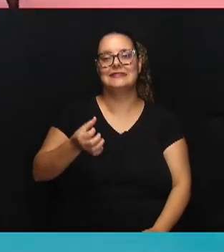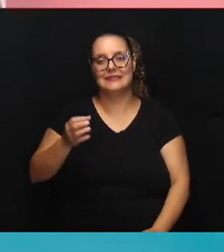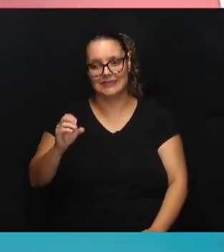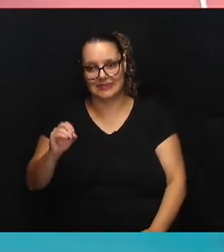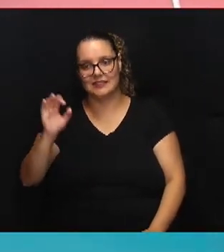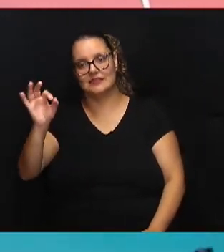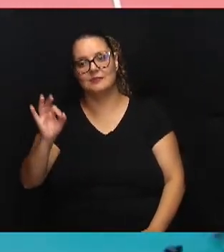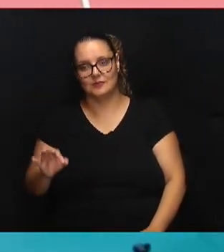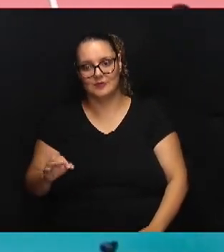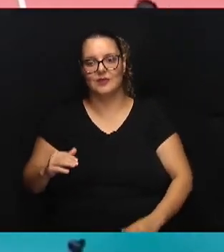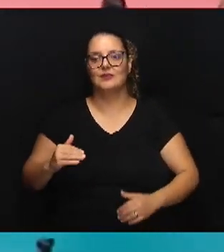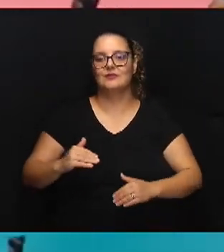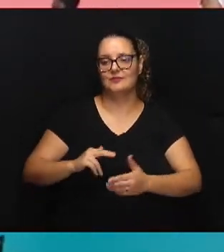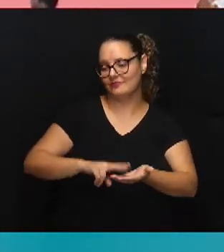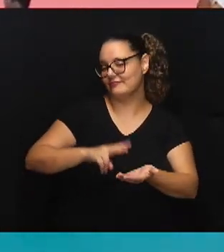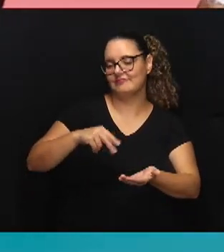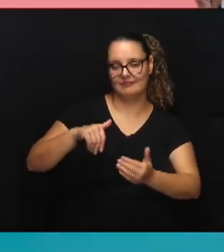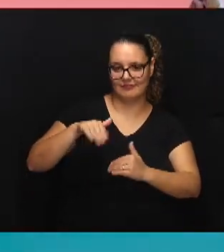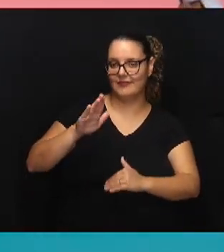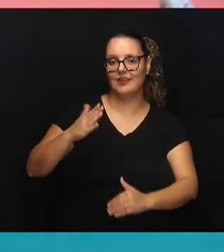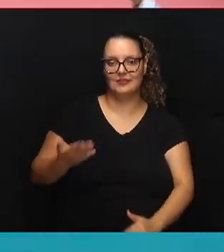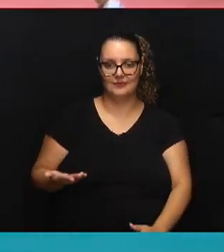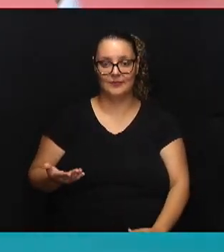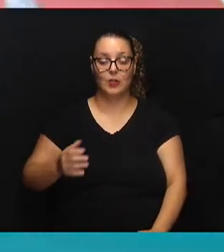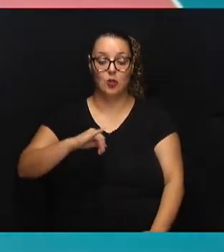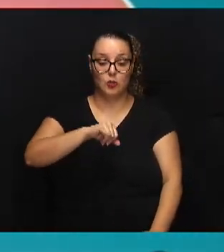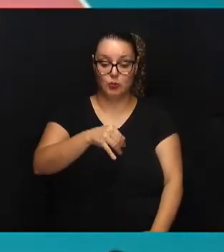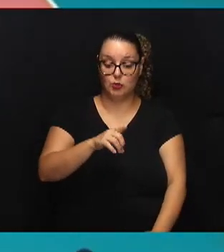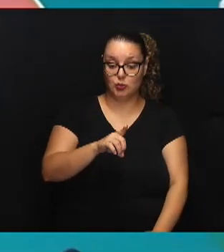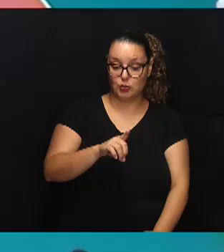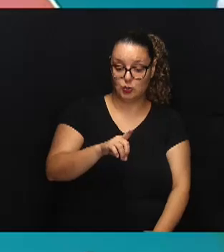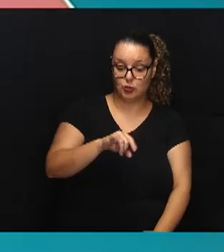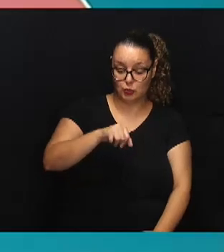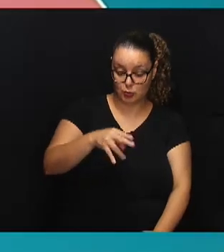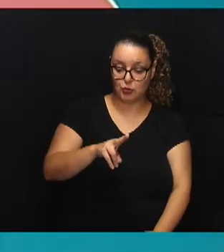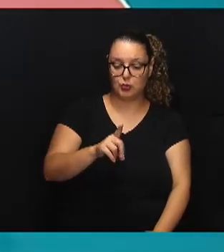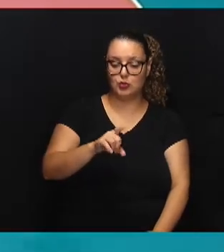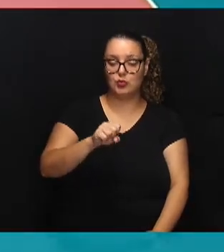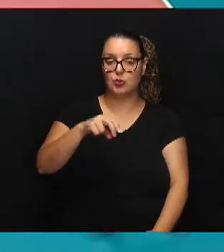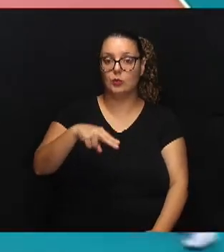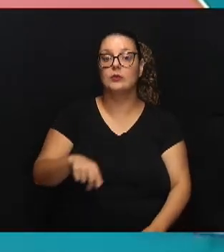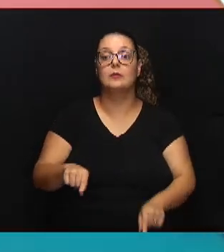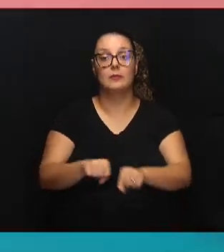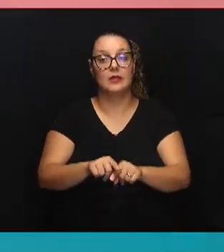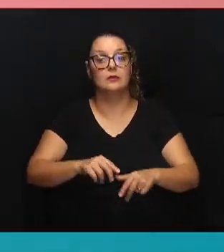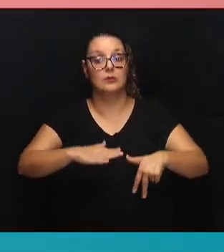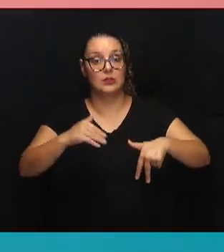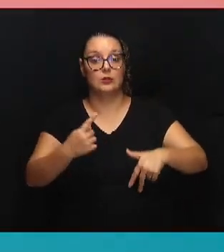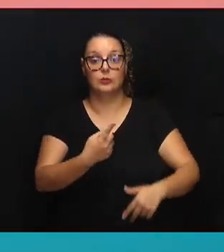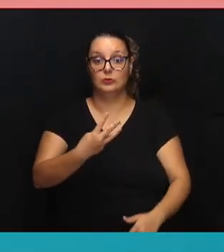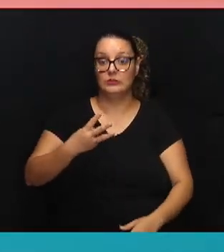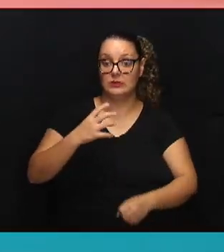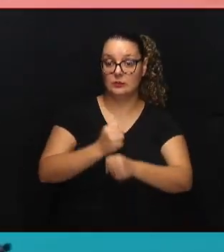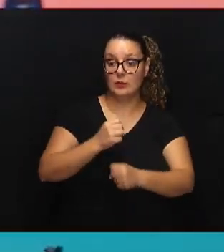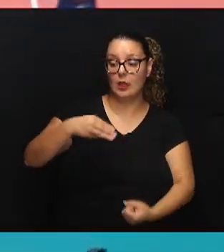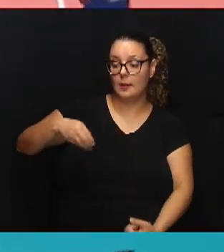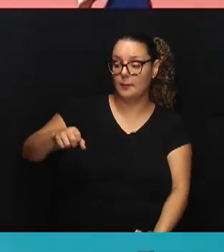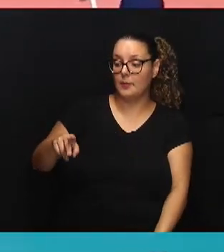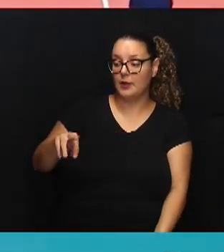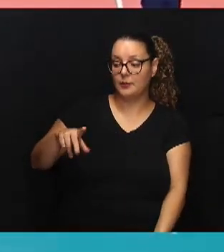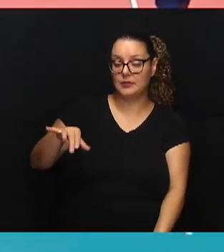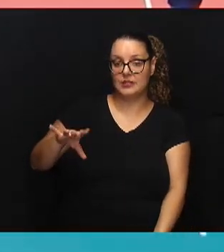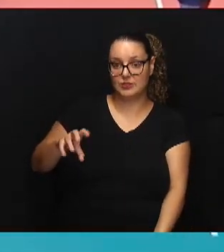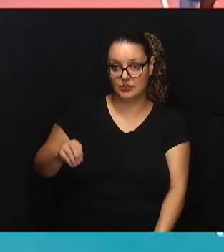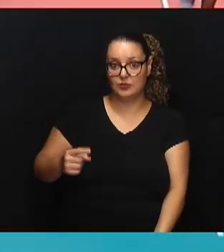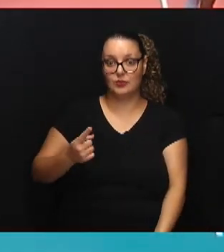60% de aproveitamento. O Judson também se destacou com 13 pontos. Maurício Borges, 12